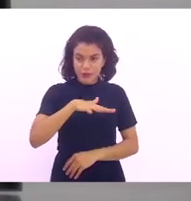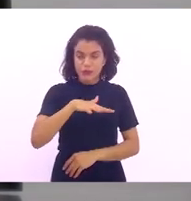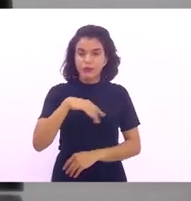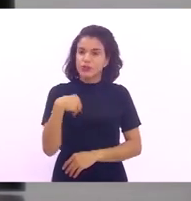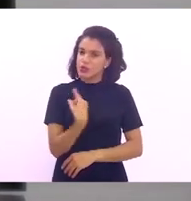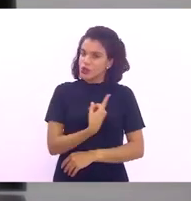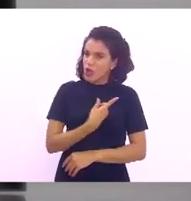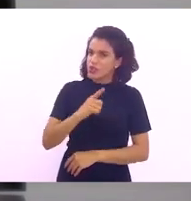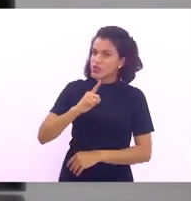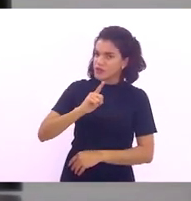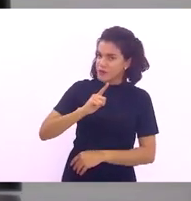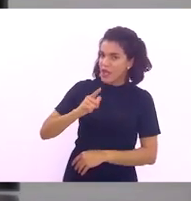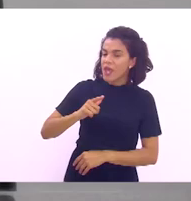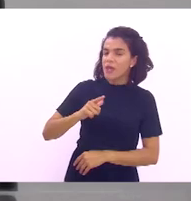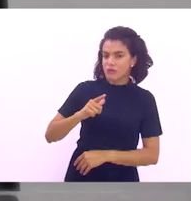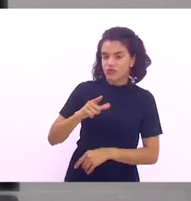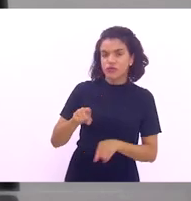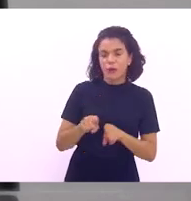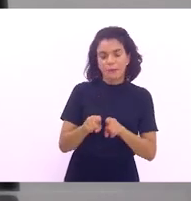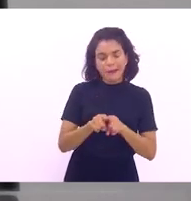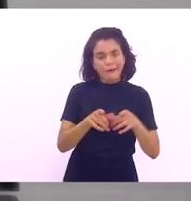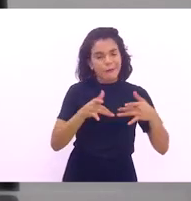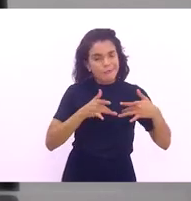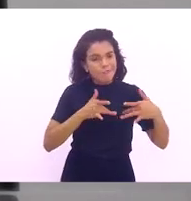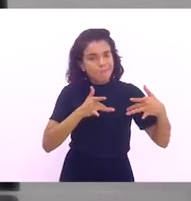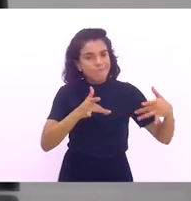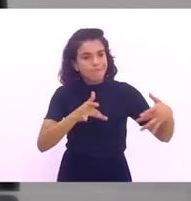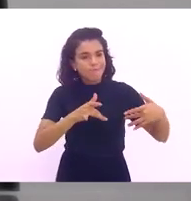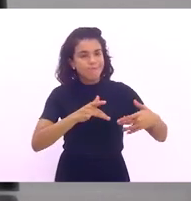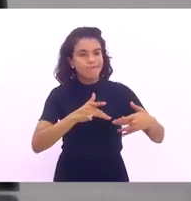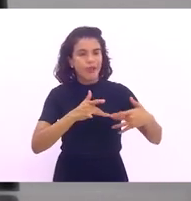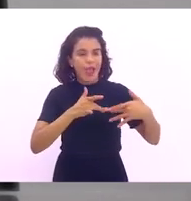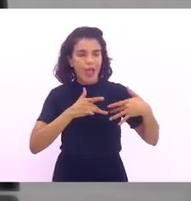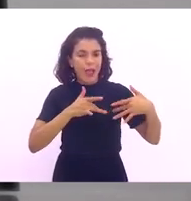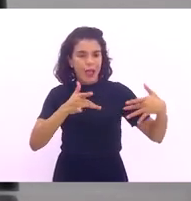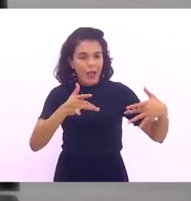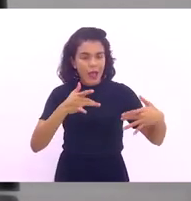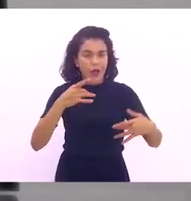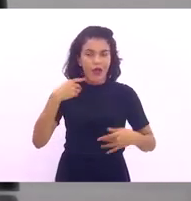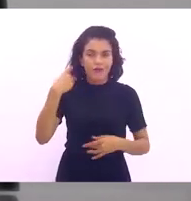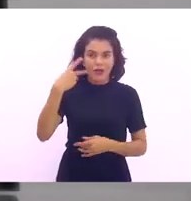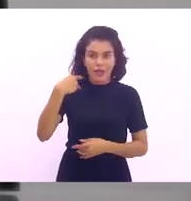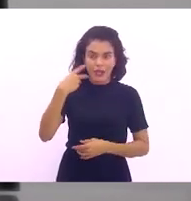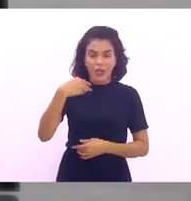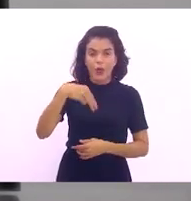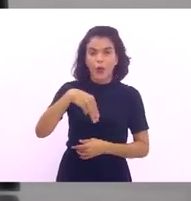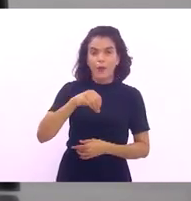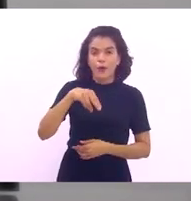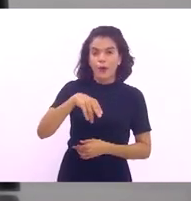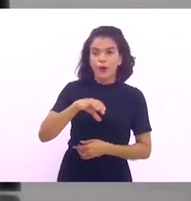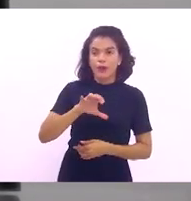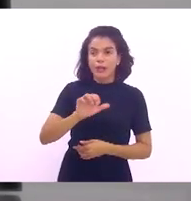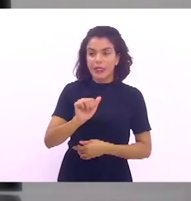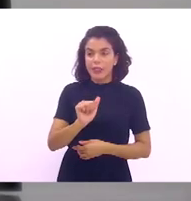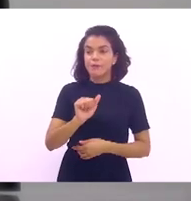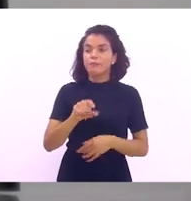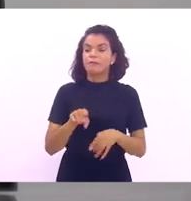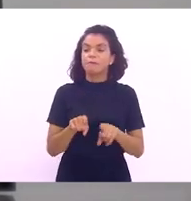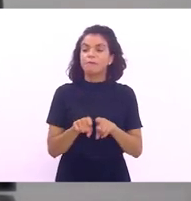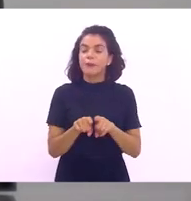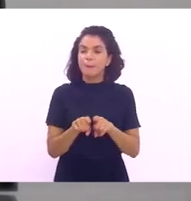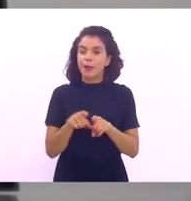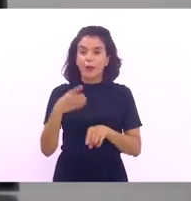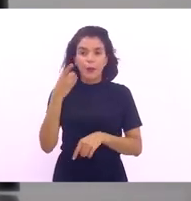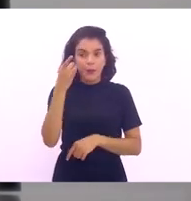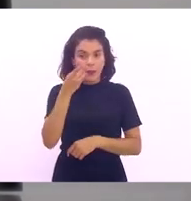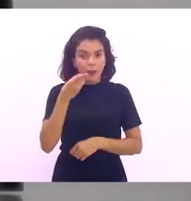tivemos aqui e aqui nos solidariedade Usamos com uma vereadora Mônica Benício e também com